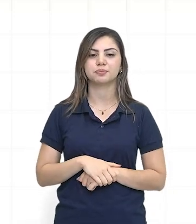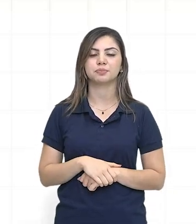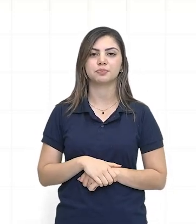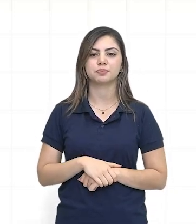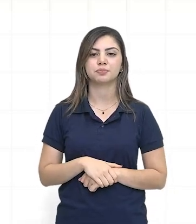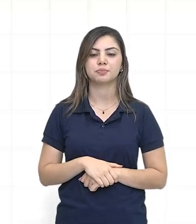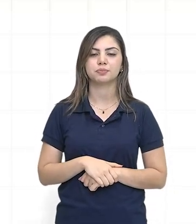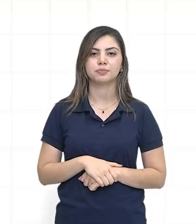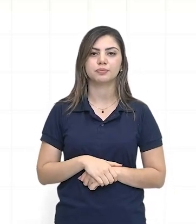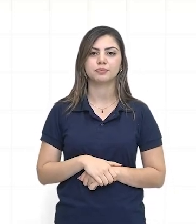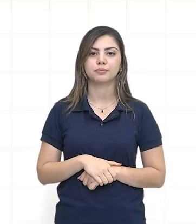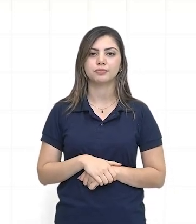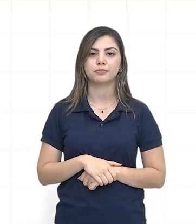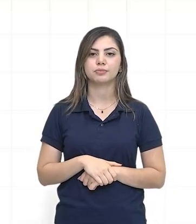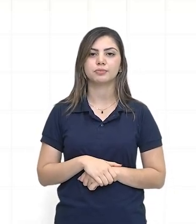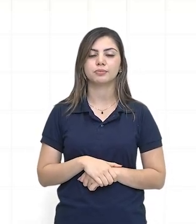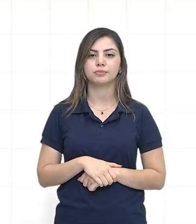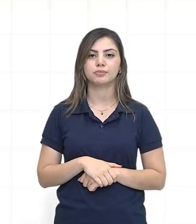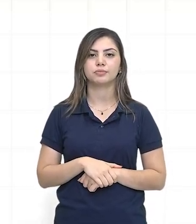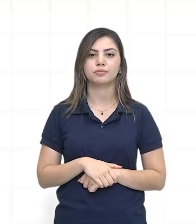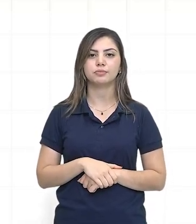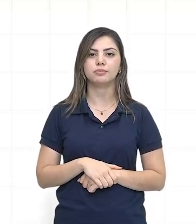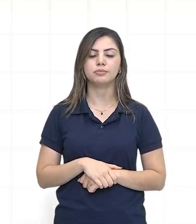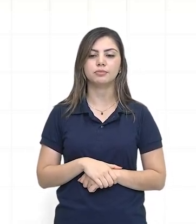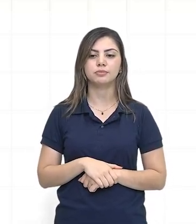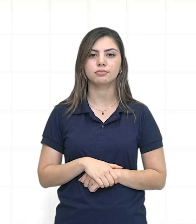Vamos ver como...